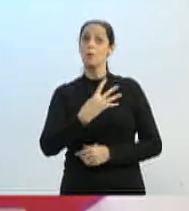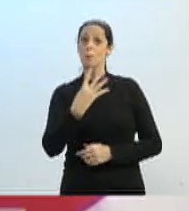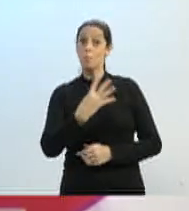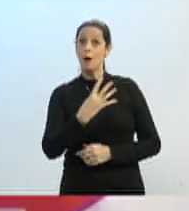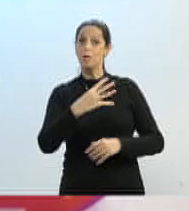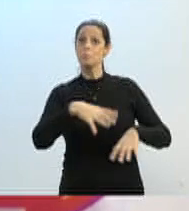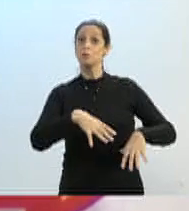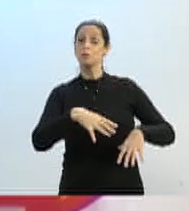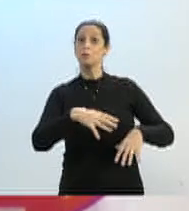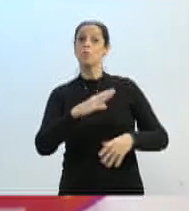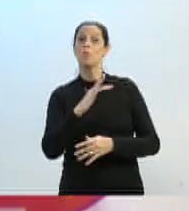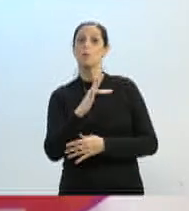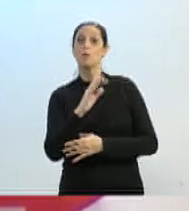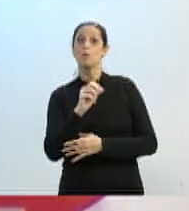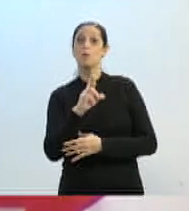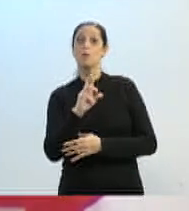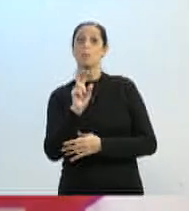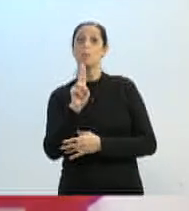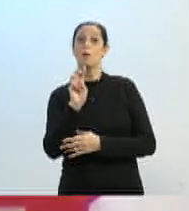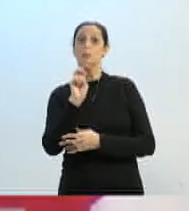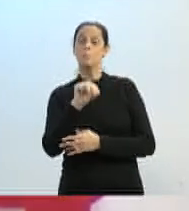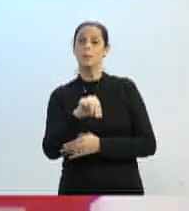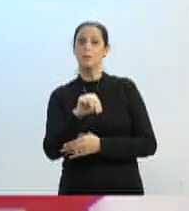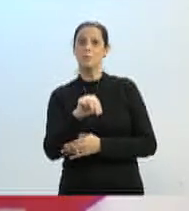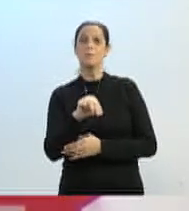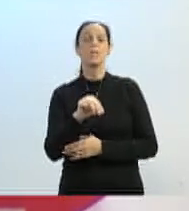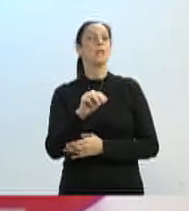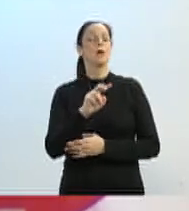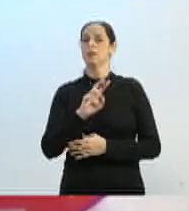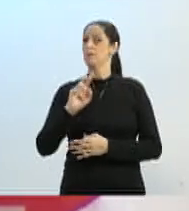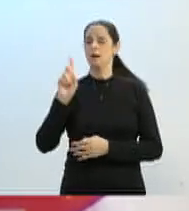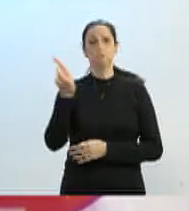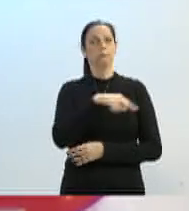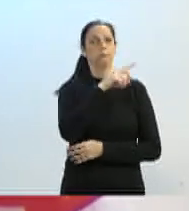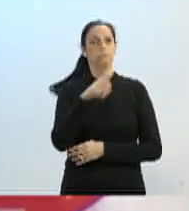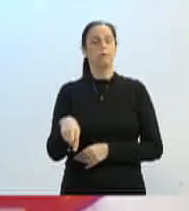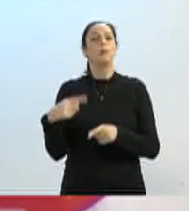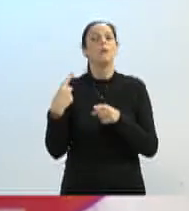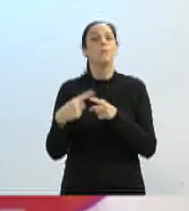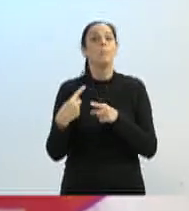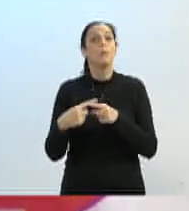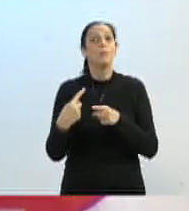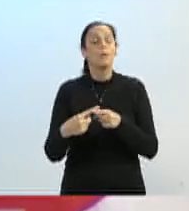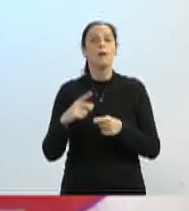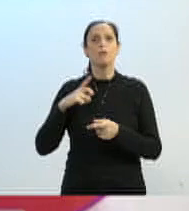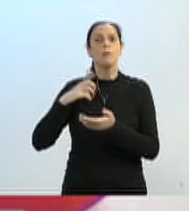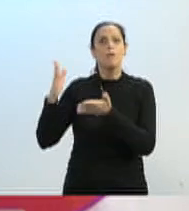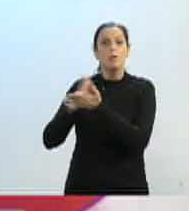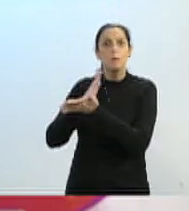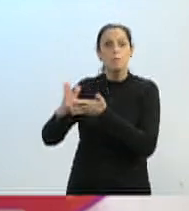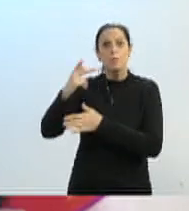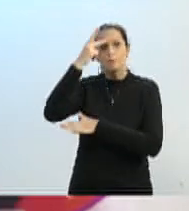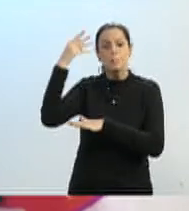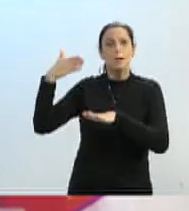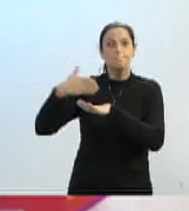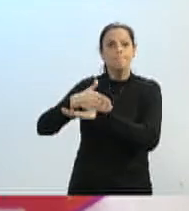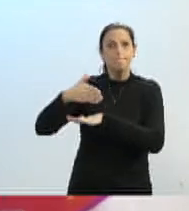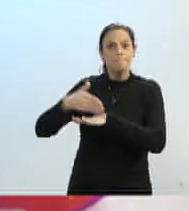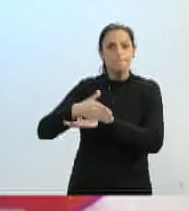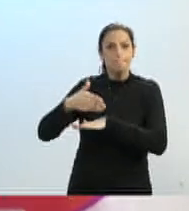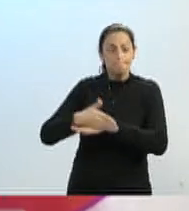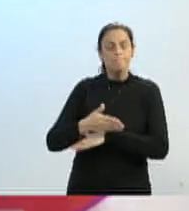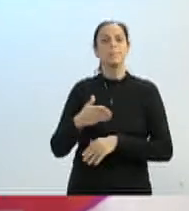acontecer sob a suspeita de irregularidade por parte de participantes e